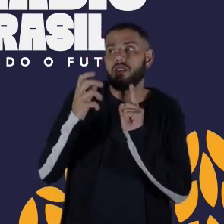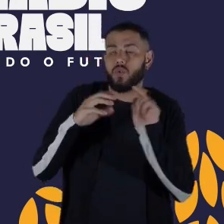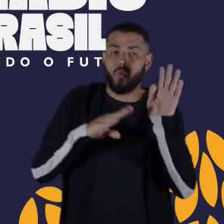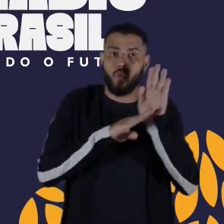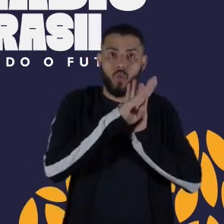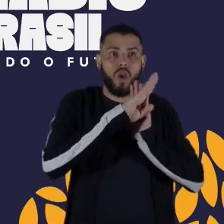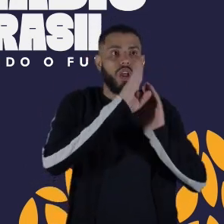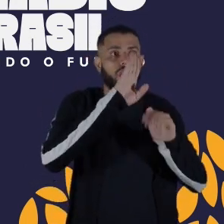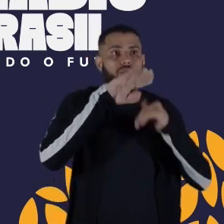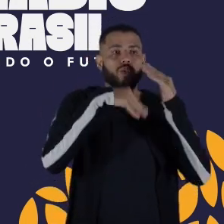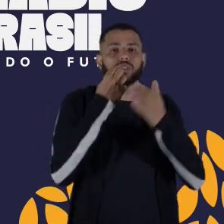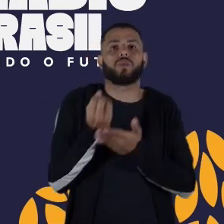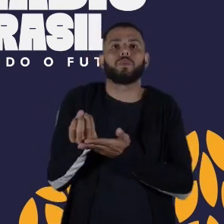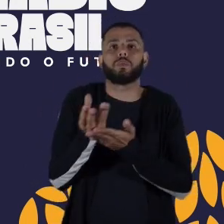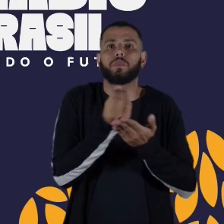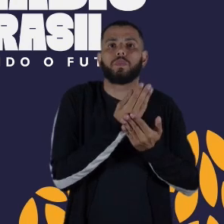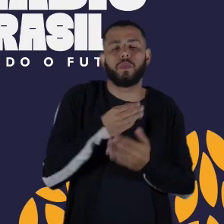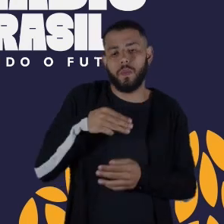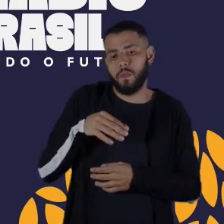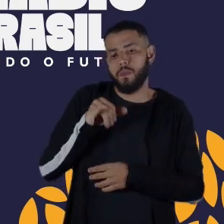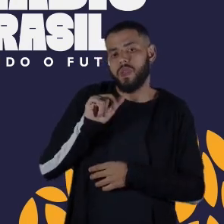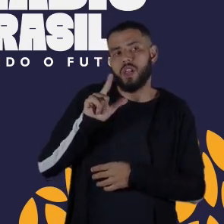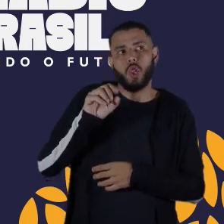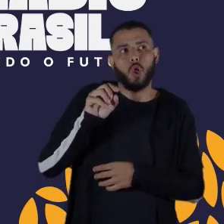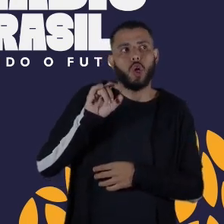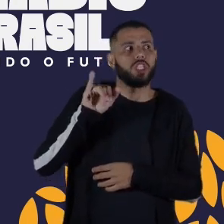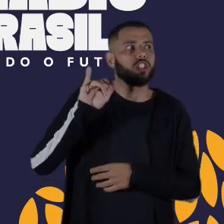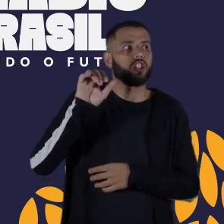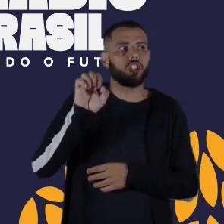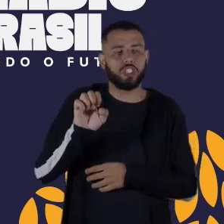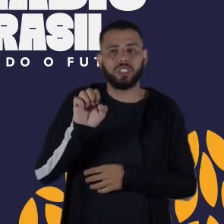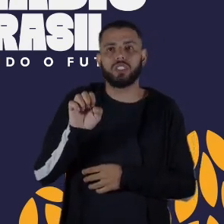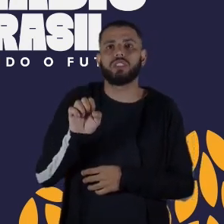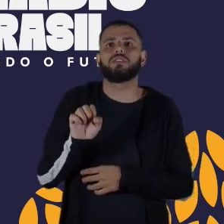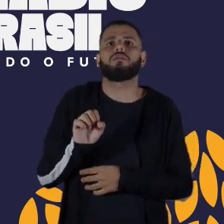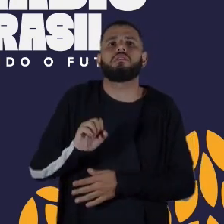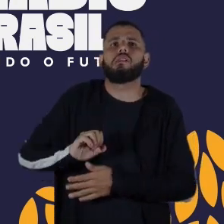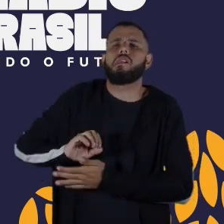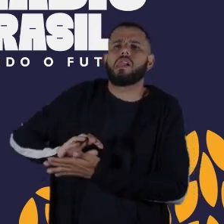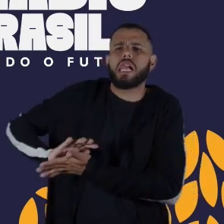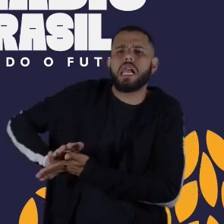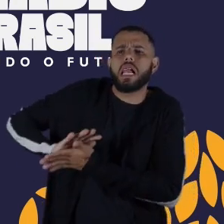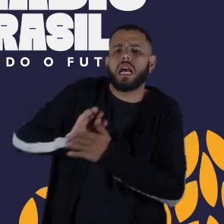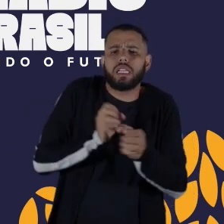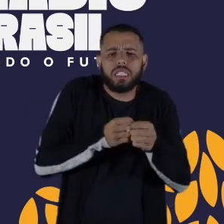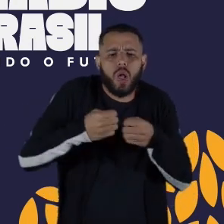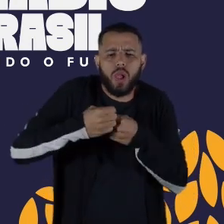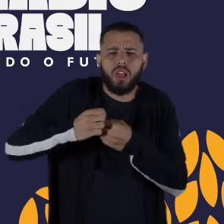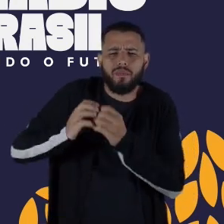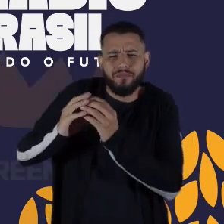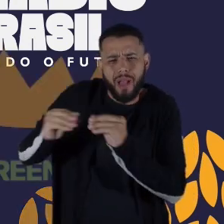da produção da amiloide que vai matando as células.